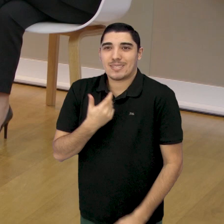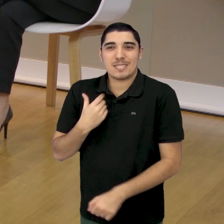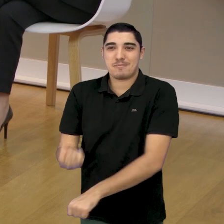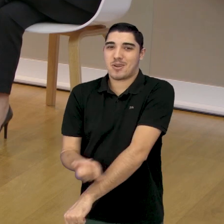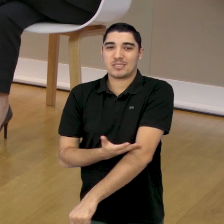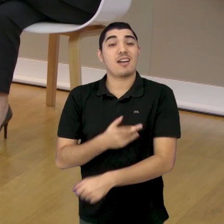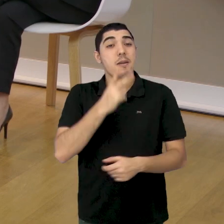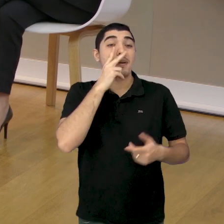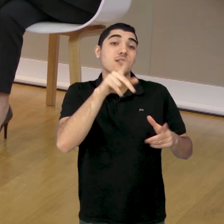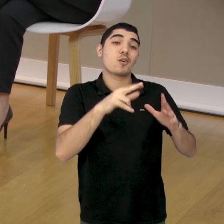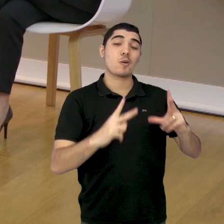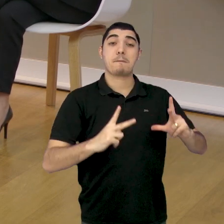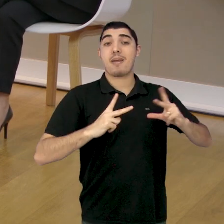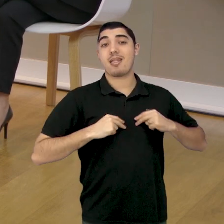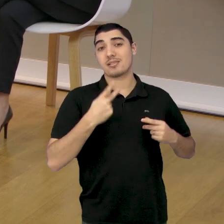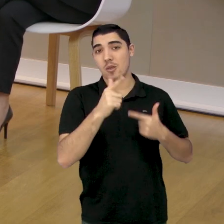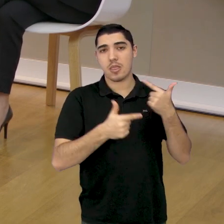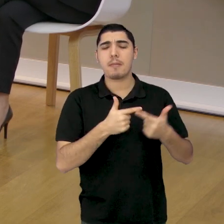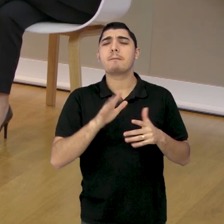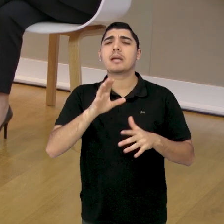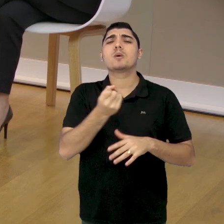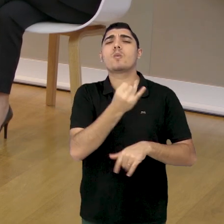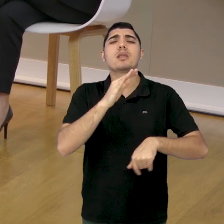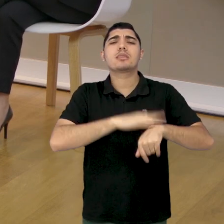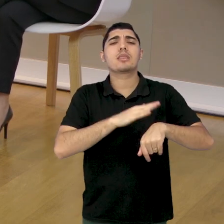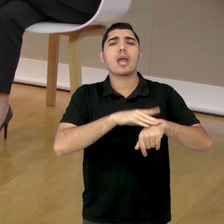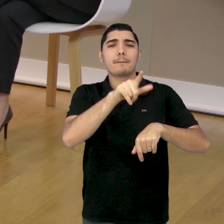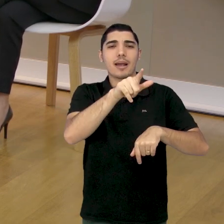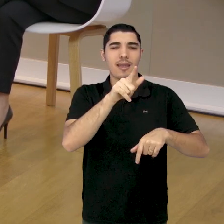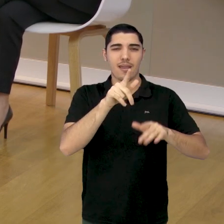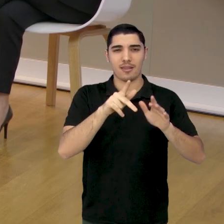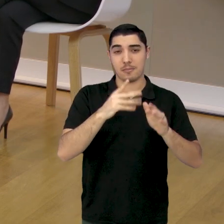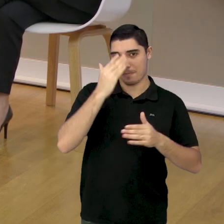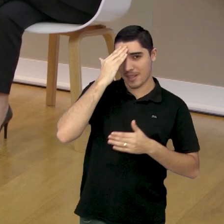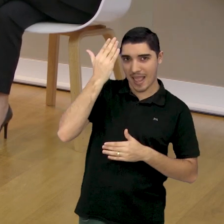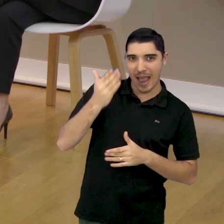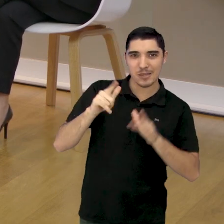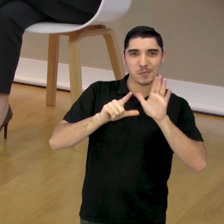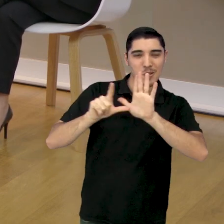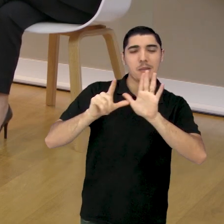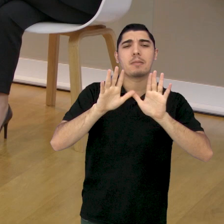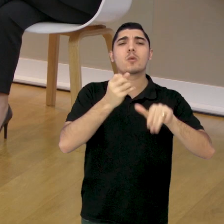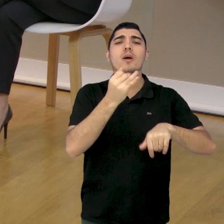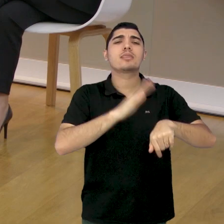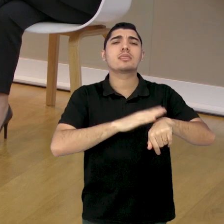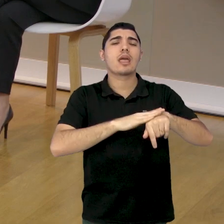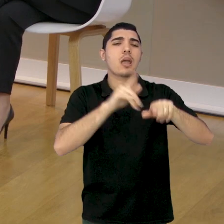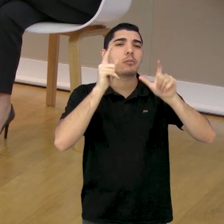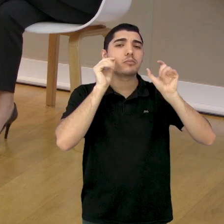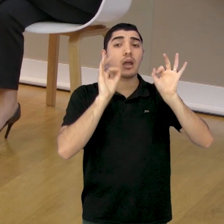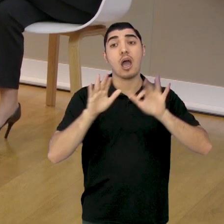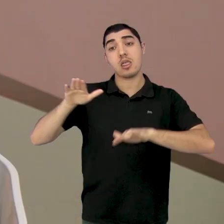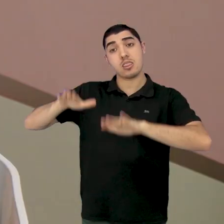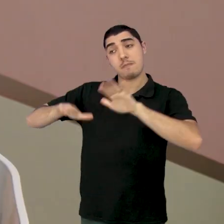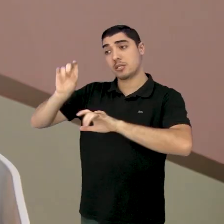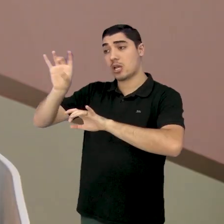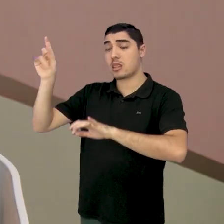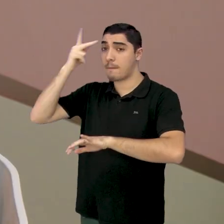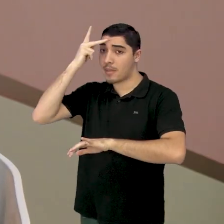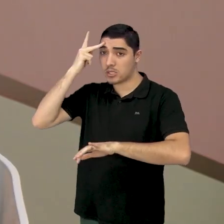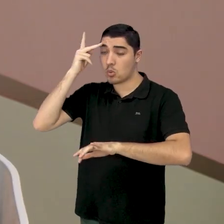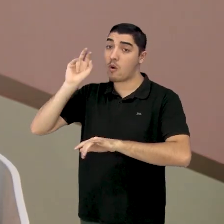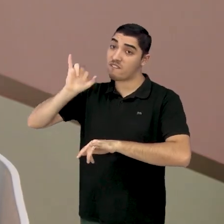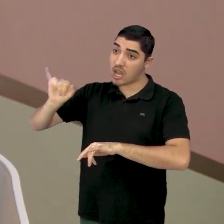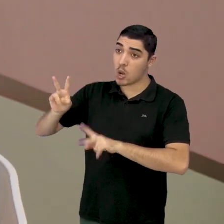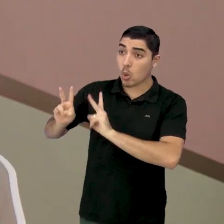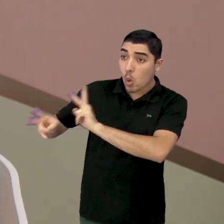tudo. Eu acho que não preciso de mais nada. E quanto tempo para retocar? Quanto tempo dura? Isso Obrigada, depende Rodrigo. muito. Depende do paciente, depende do que ele faz, se ele